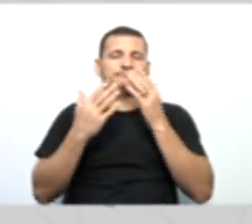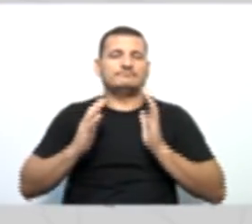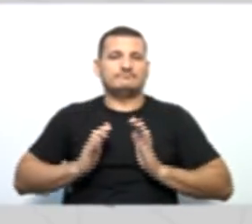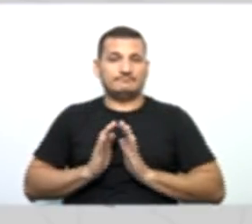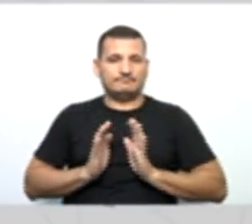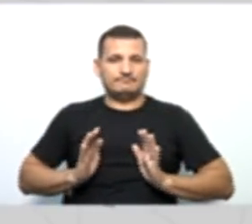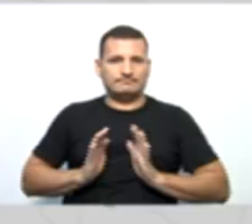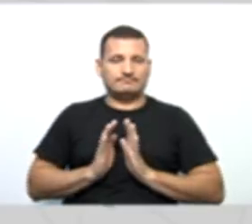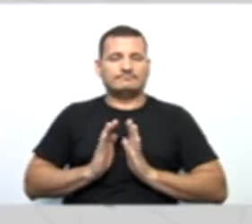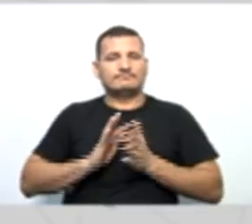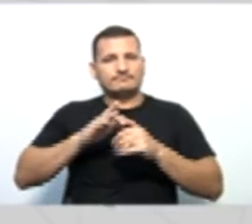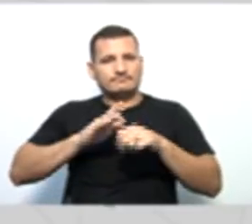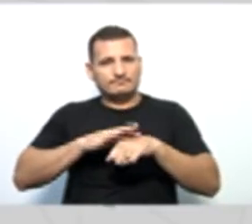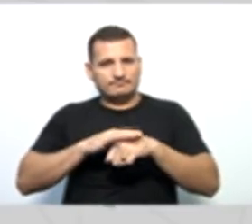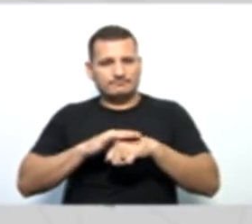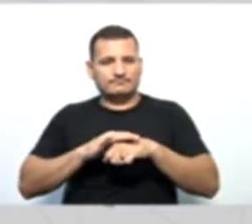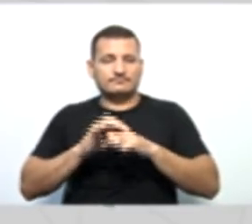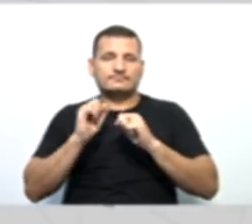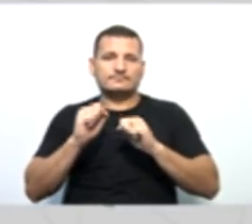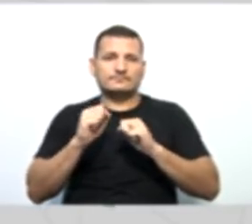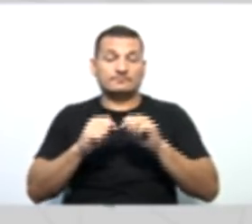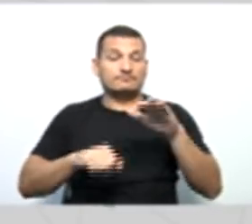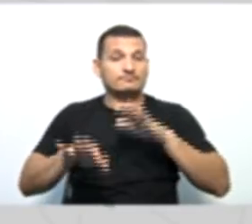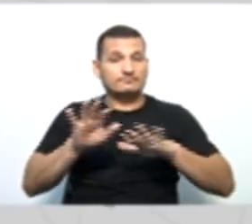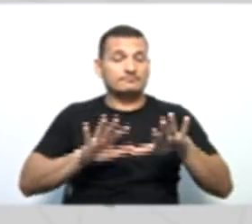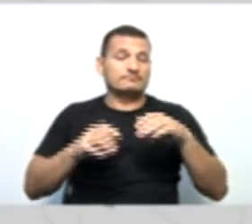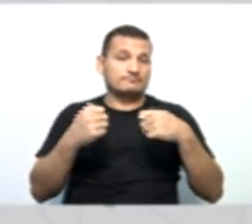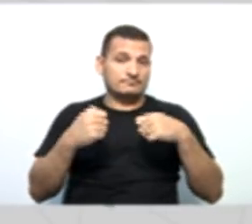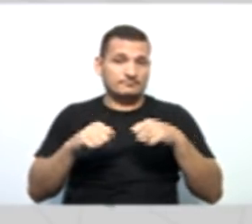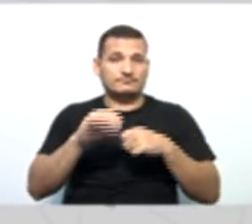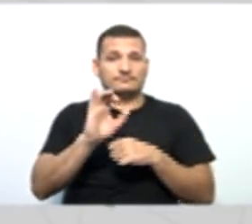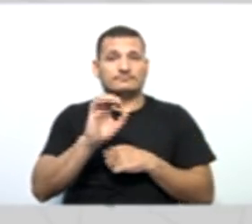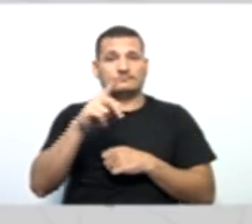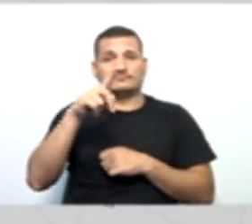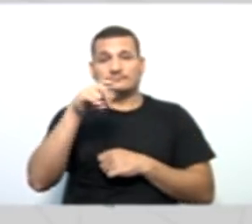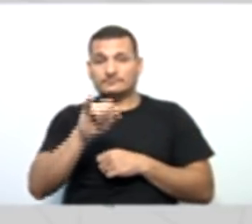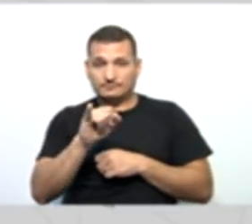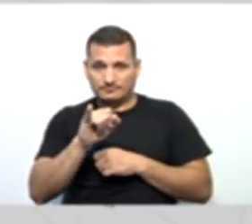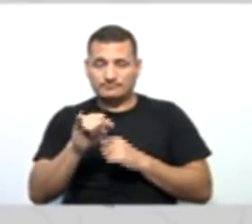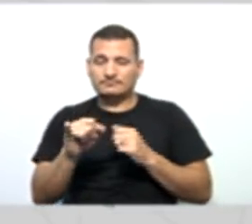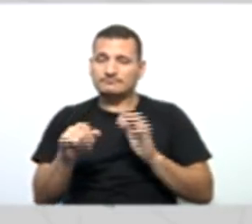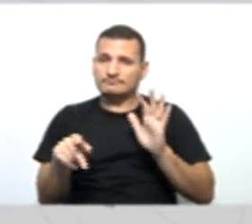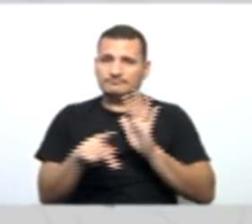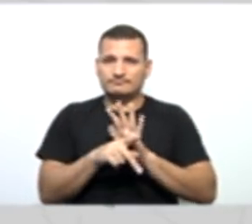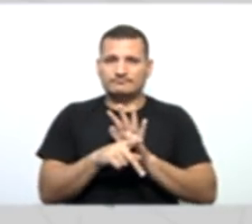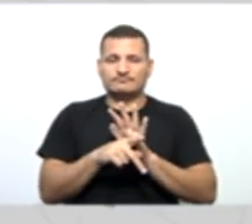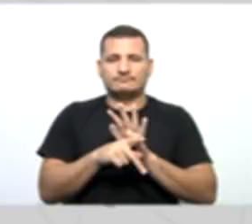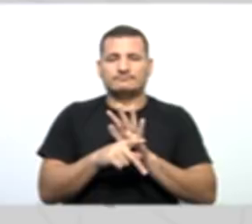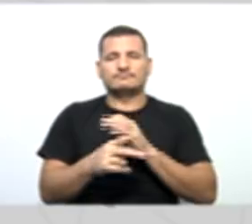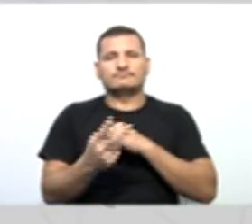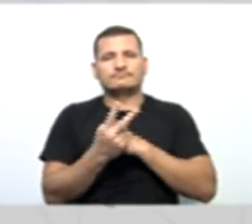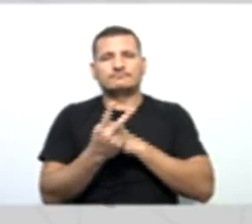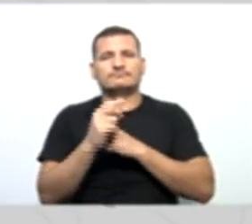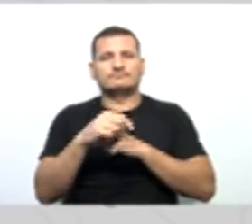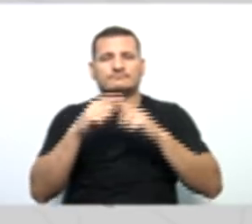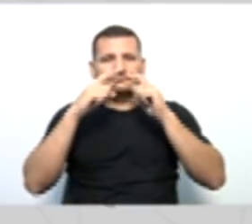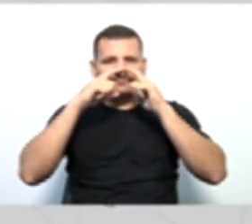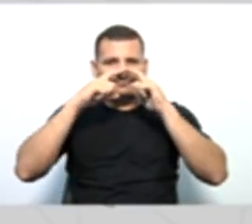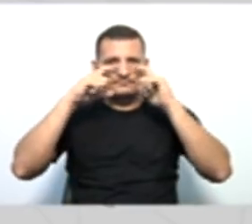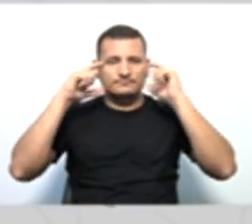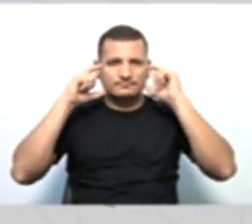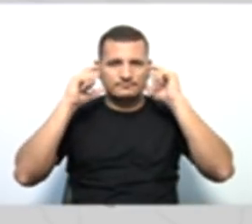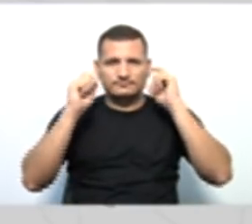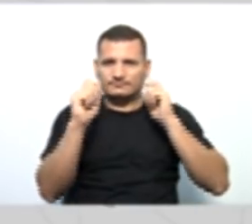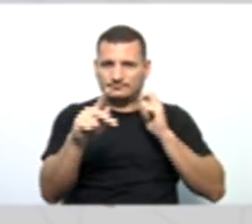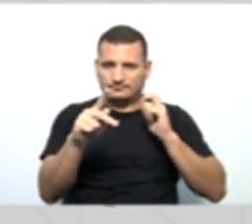doenças respiratórias. Precisam de equipamentos necessários, como aqueles que protegem a sua respiração.